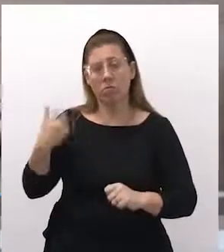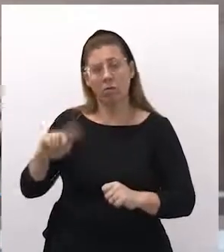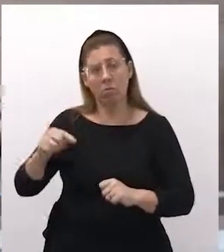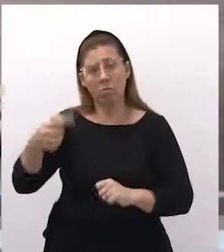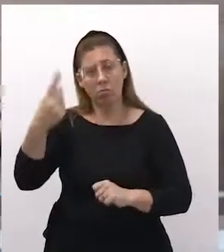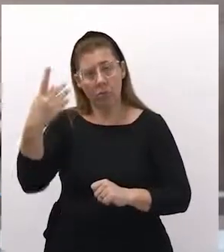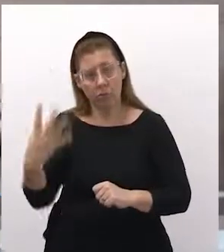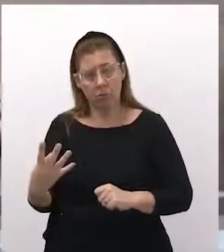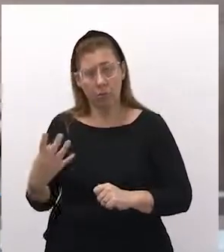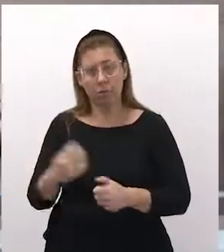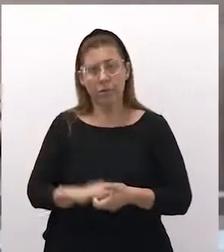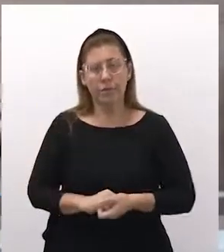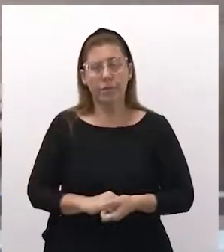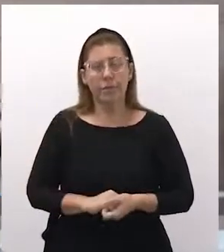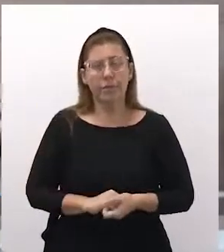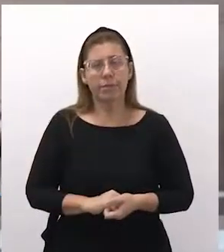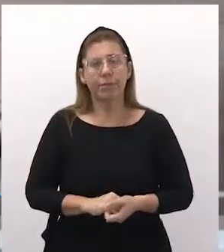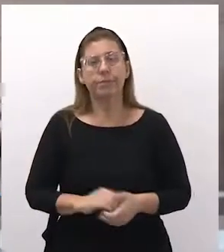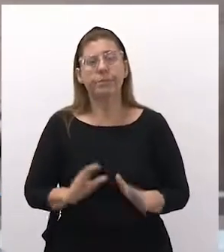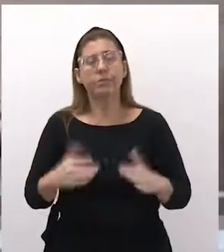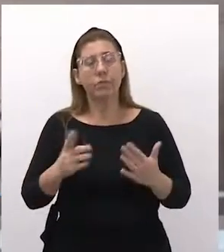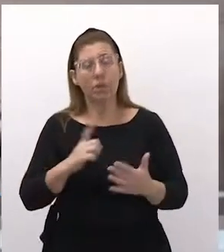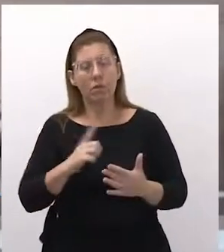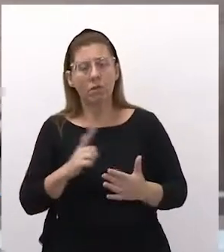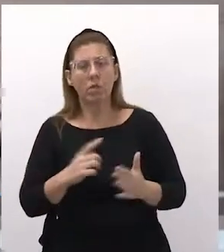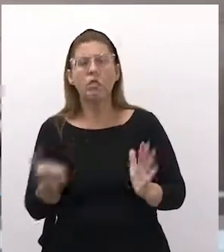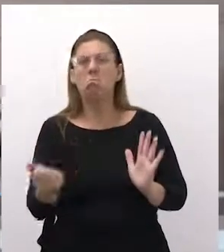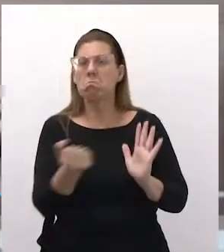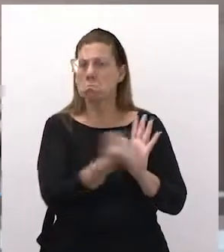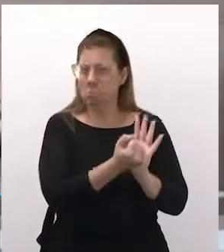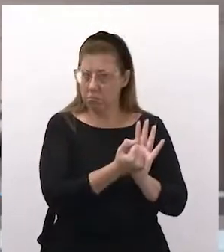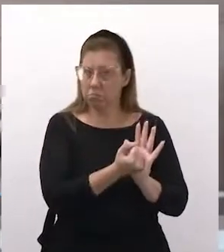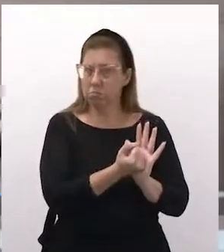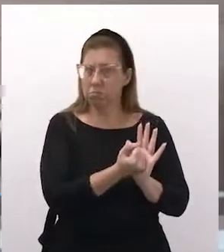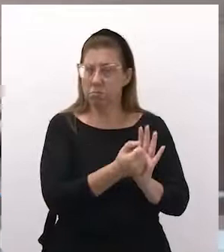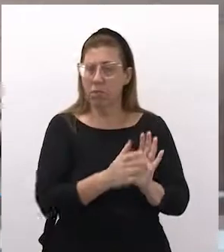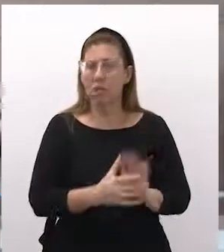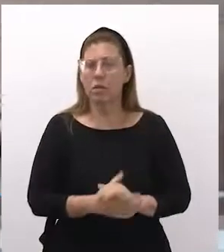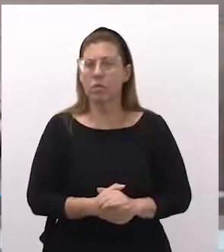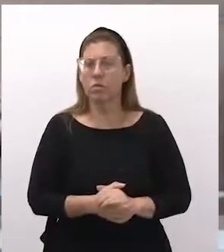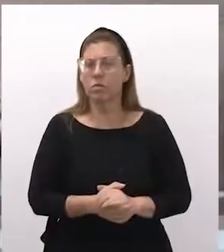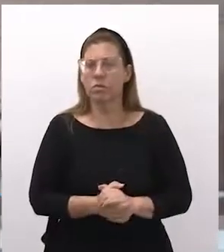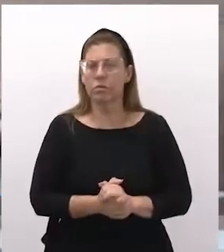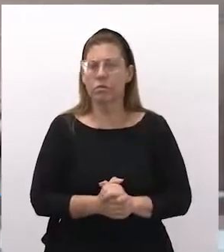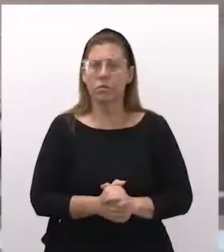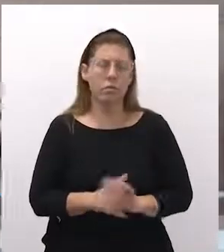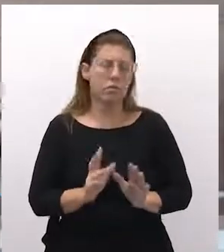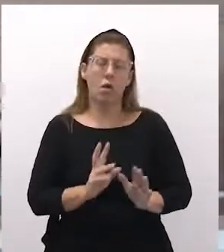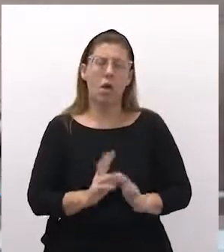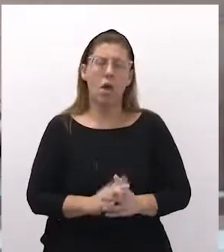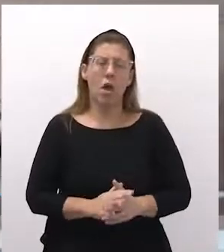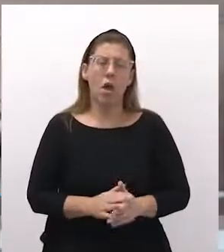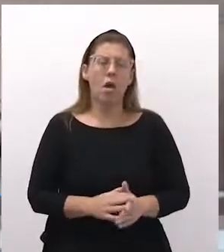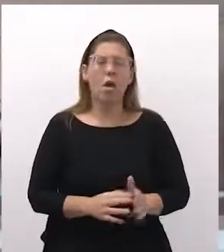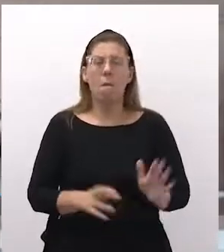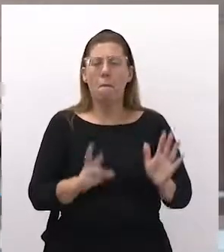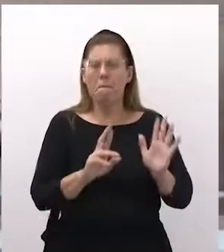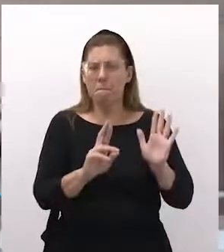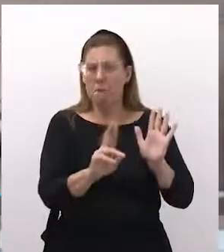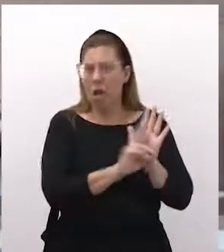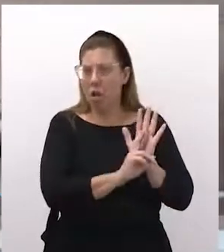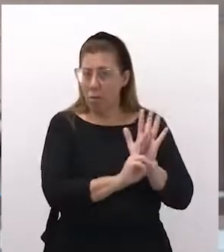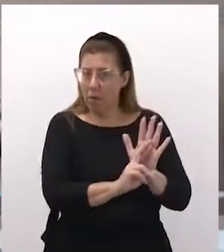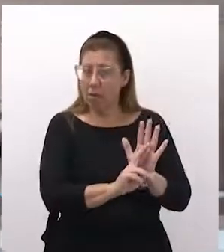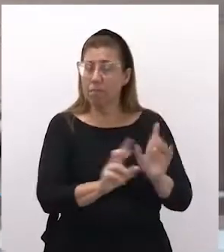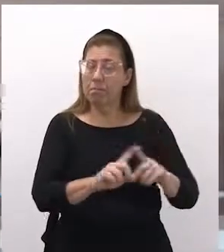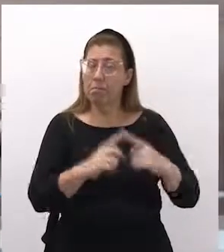anos. Então, a gente tem hoje esse marco regulador, que não é um marco permanente, ao contrário, isso mudou na